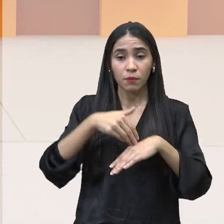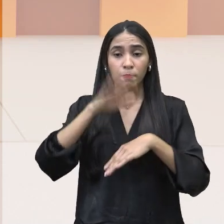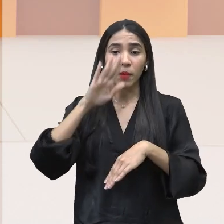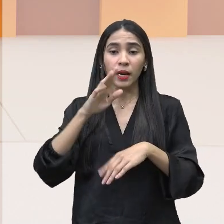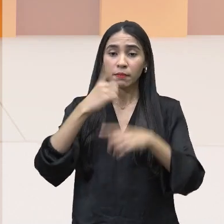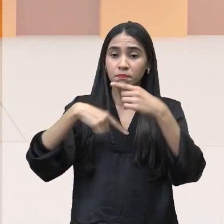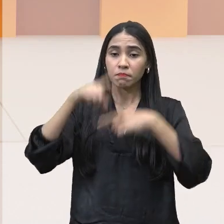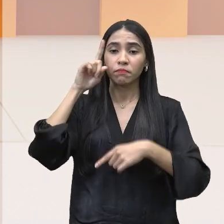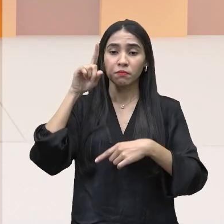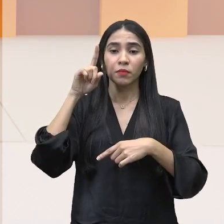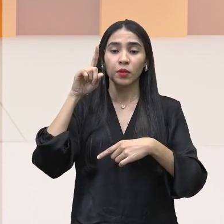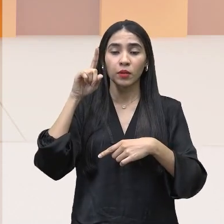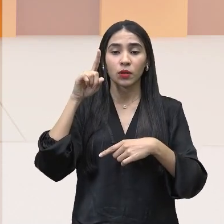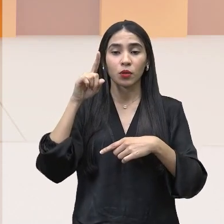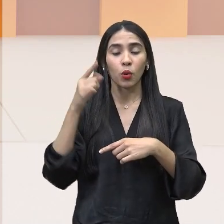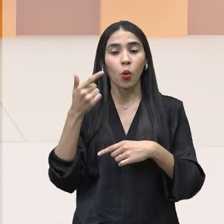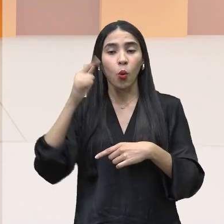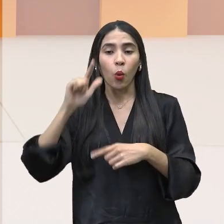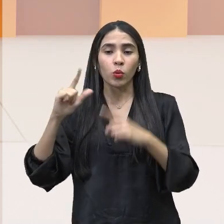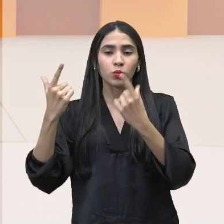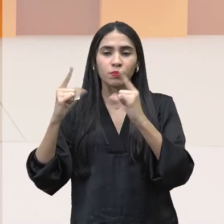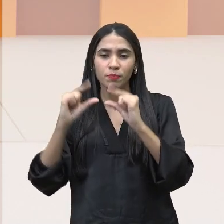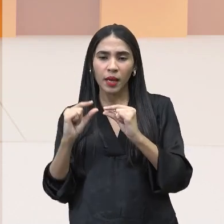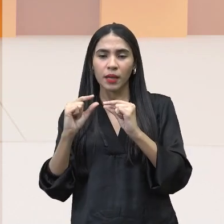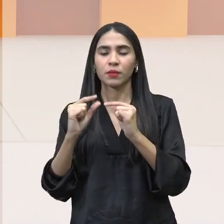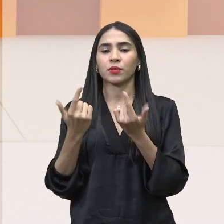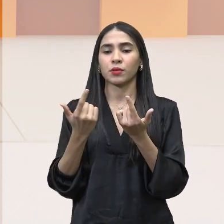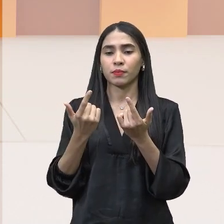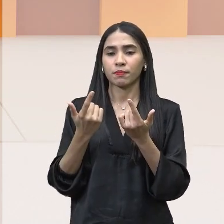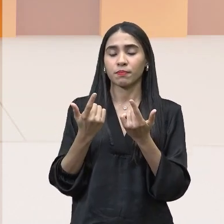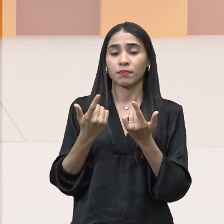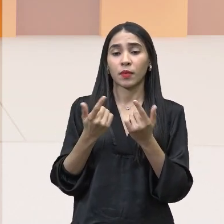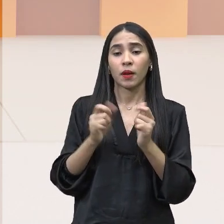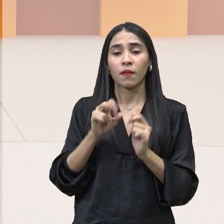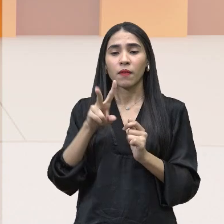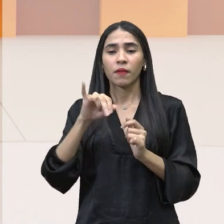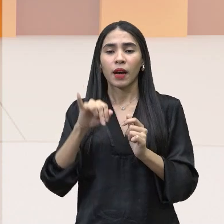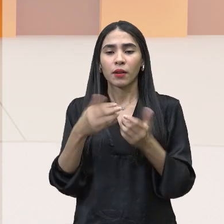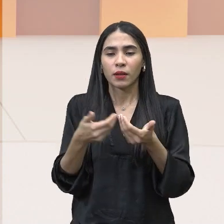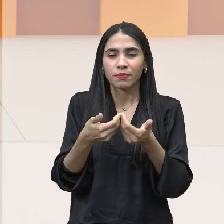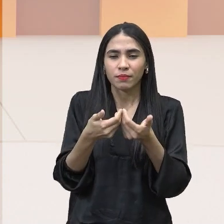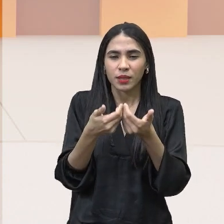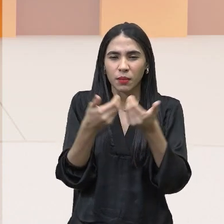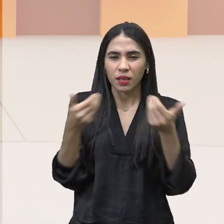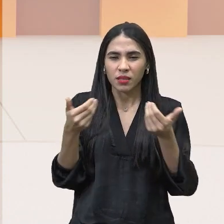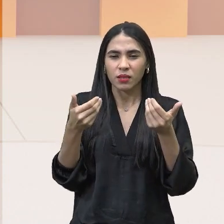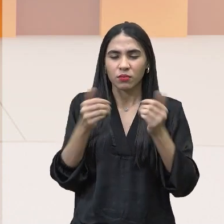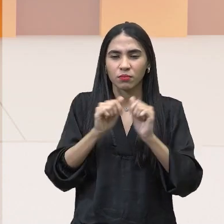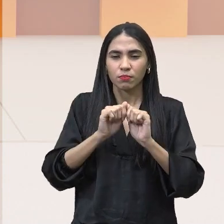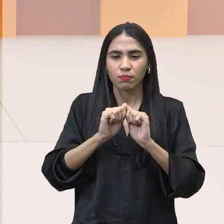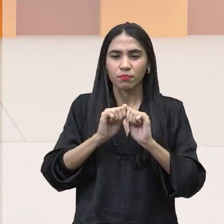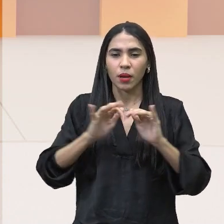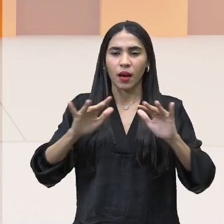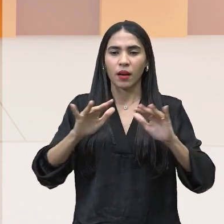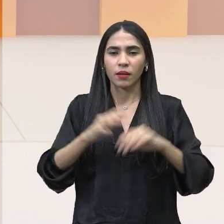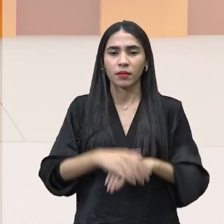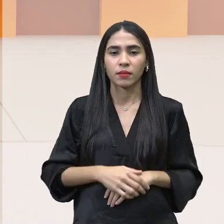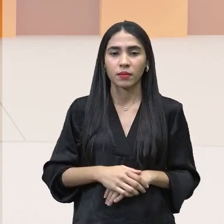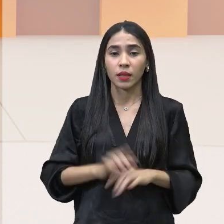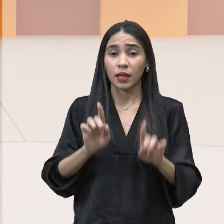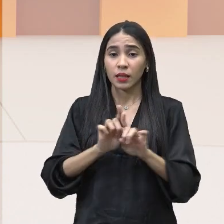desenvolvidos, outros menos desenvolvidos, e isso vai aumentando essa divisão. Aumento